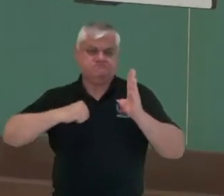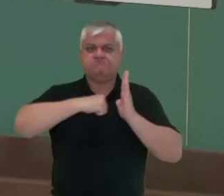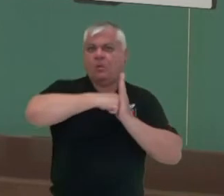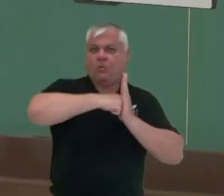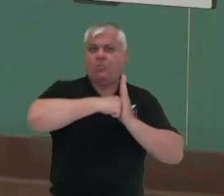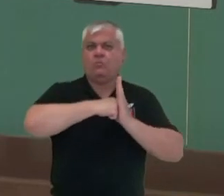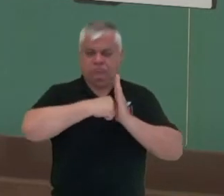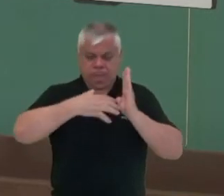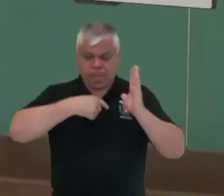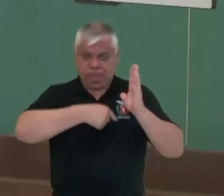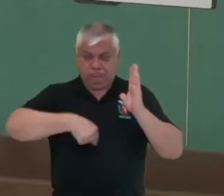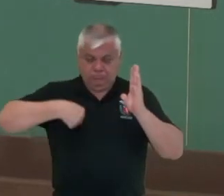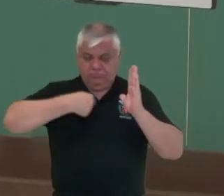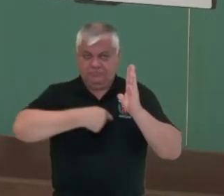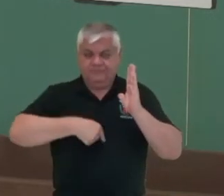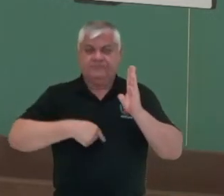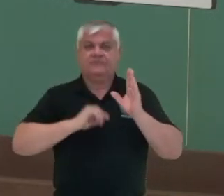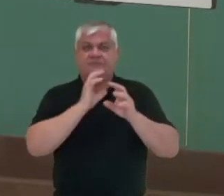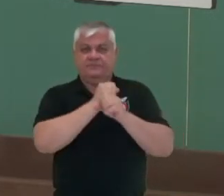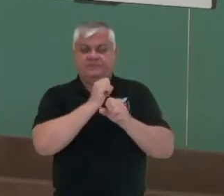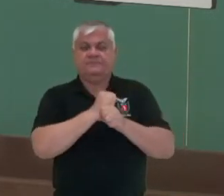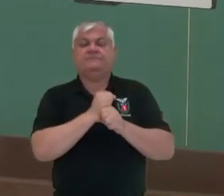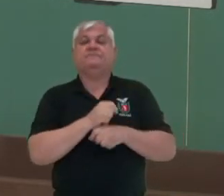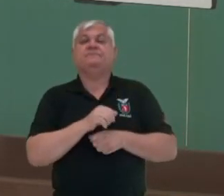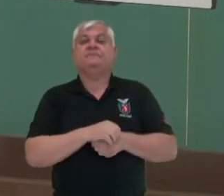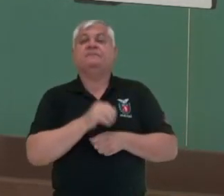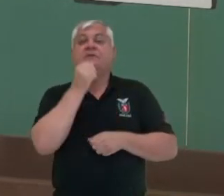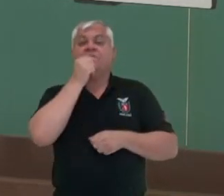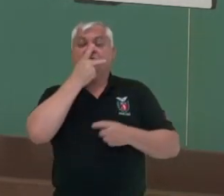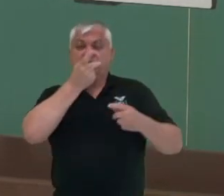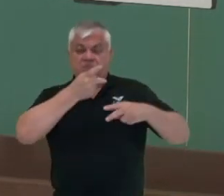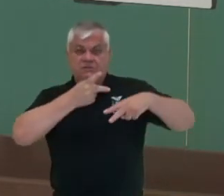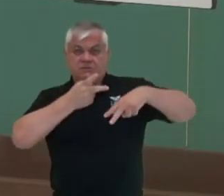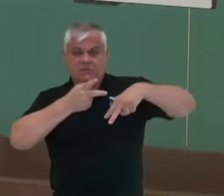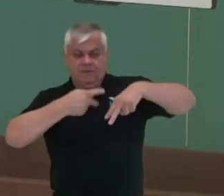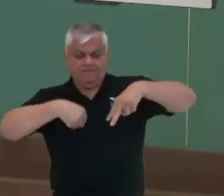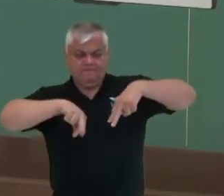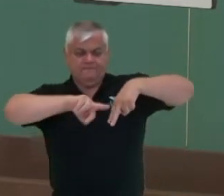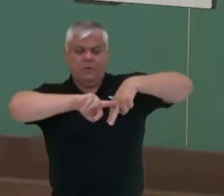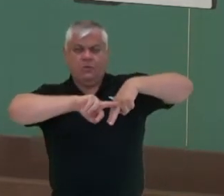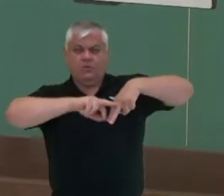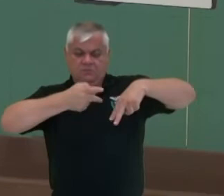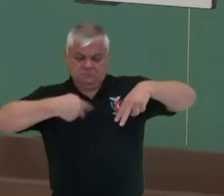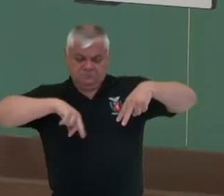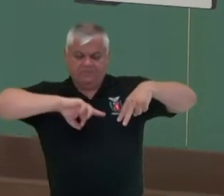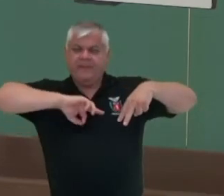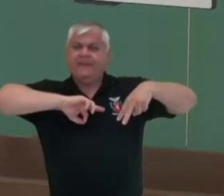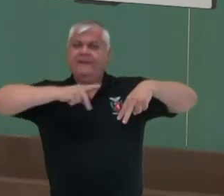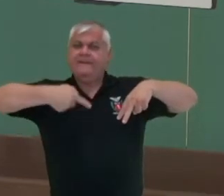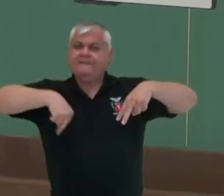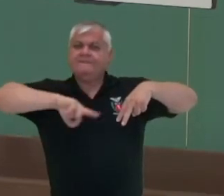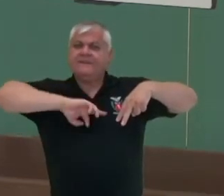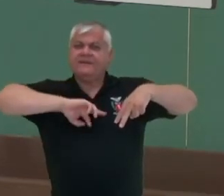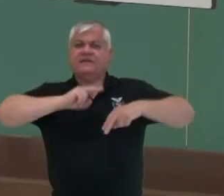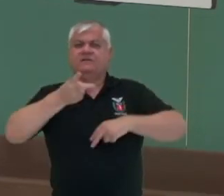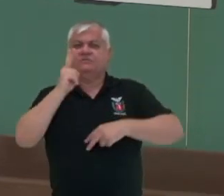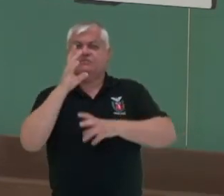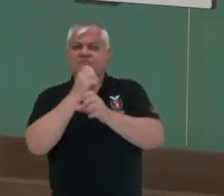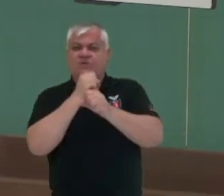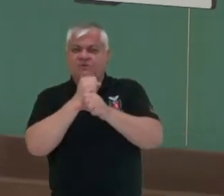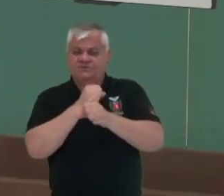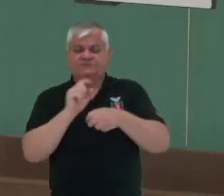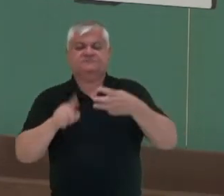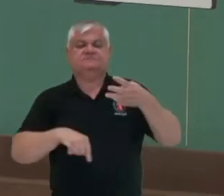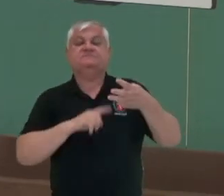ponto. Se eu acertar um chute no protetor de tórax, ele vai valer 2 pontos, então ele vale mais. Se eu conseguir